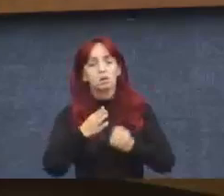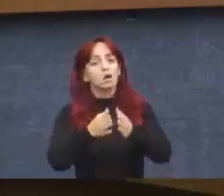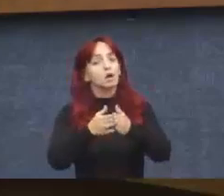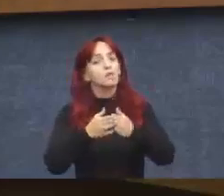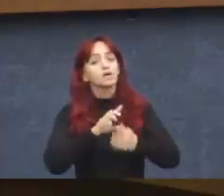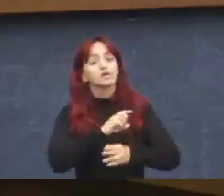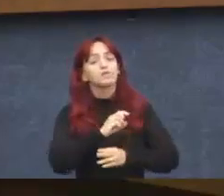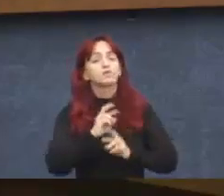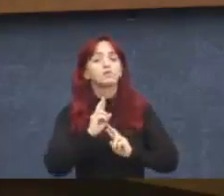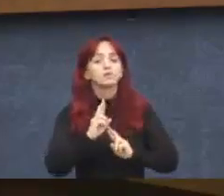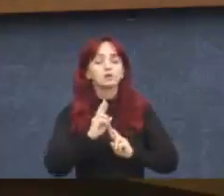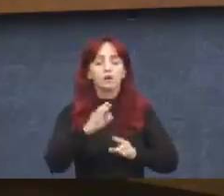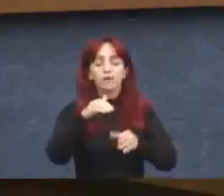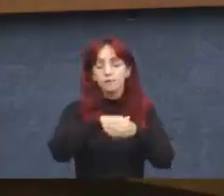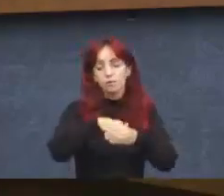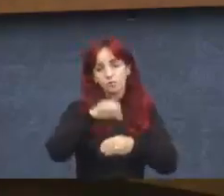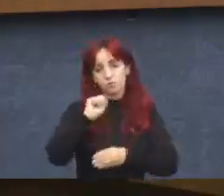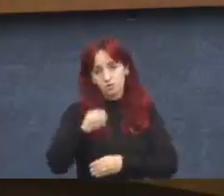todos vocês.